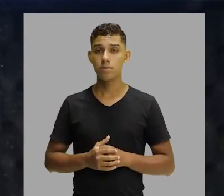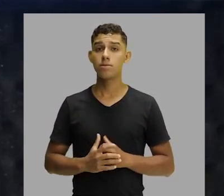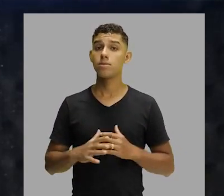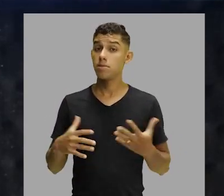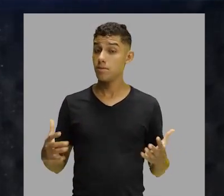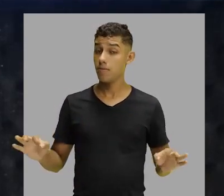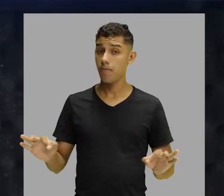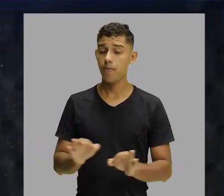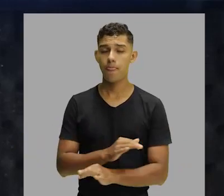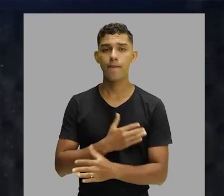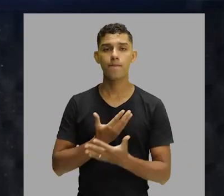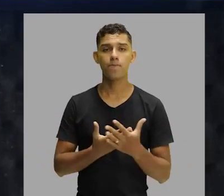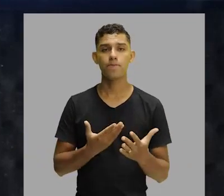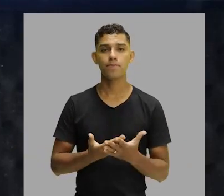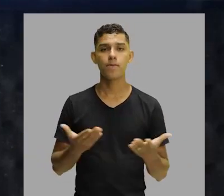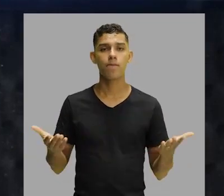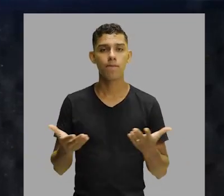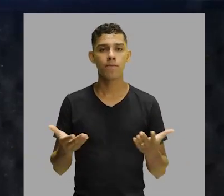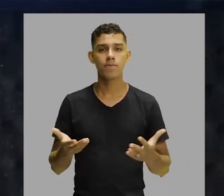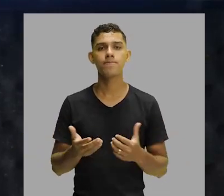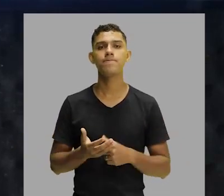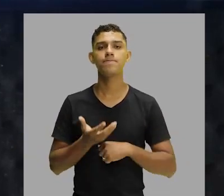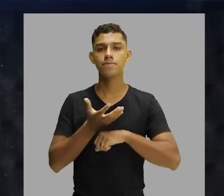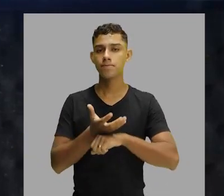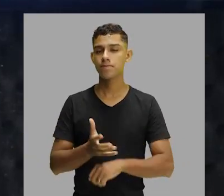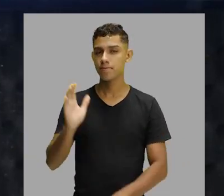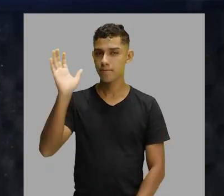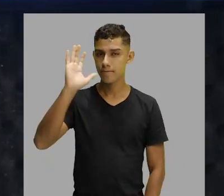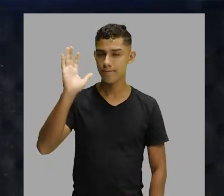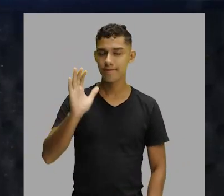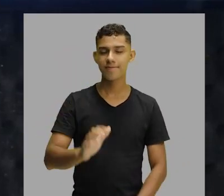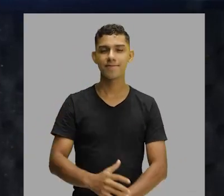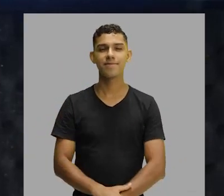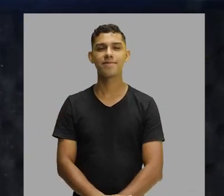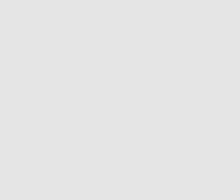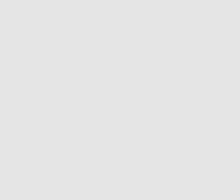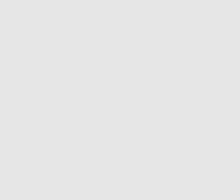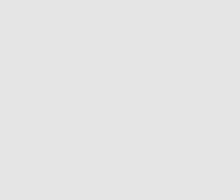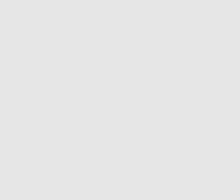Então, com isso, nós finalizamos a nossa aula de hoje e até a próxima.